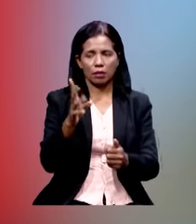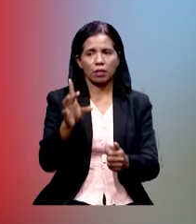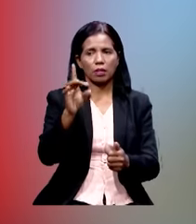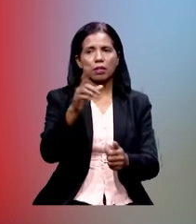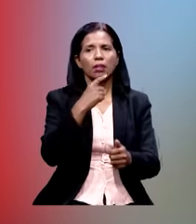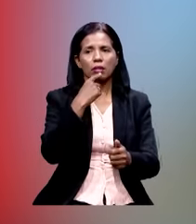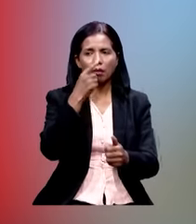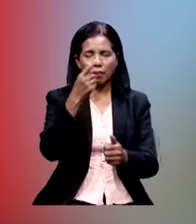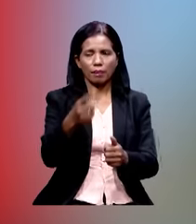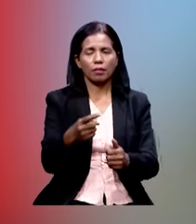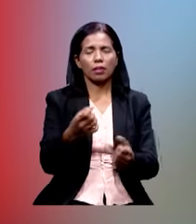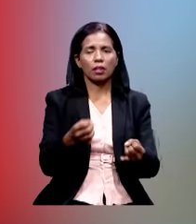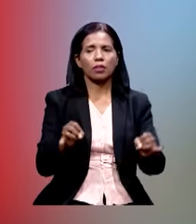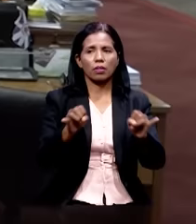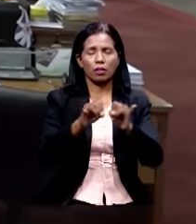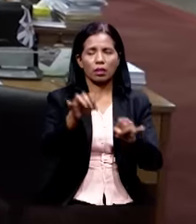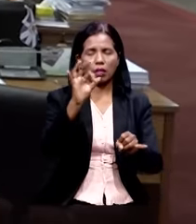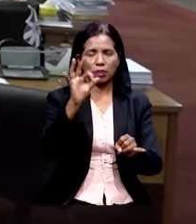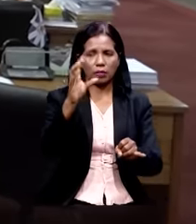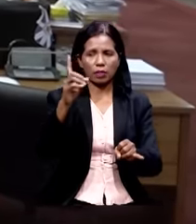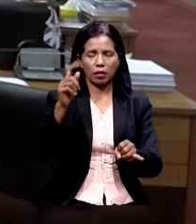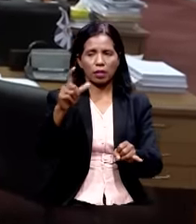tolo hateten, instituição FFDTL no